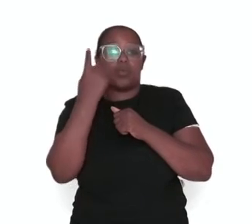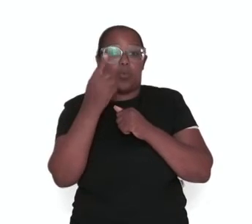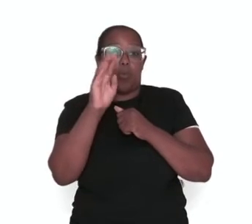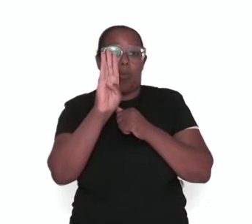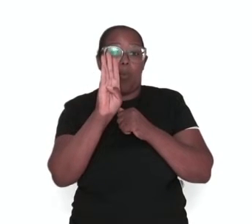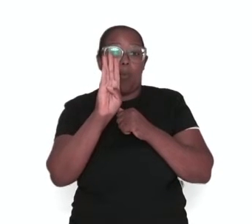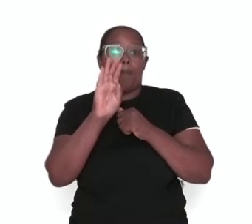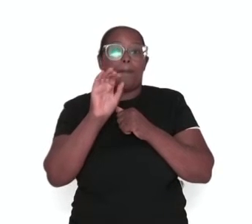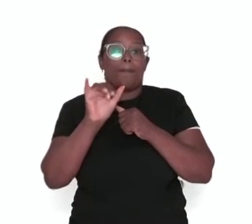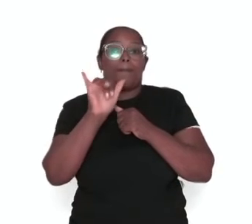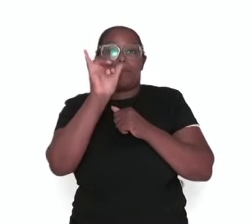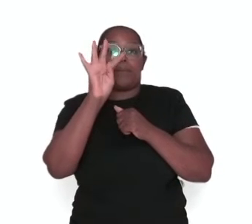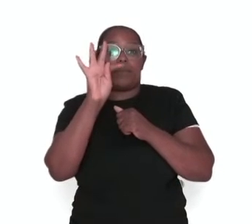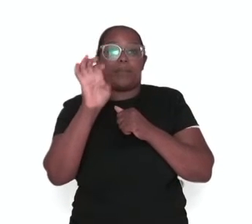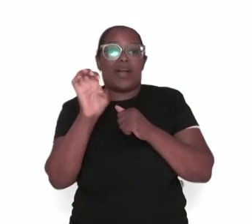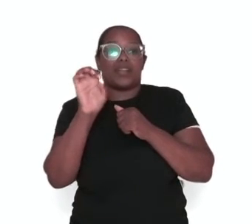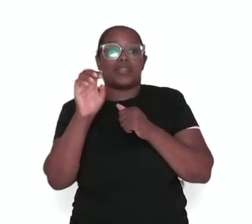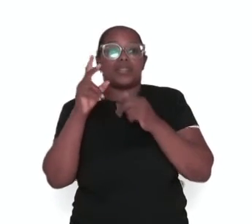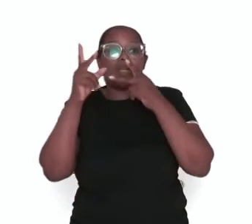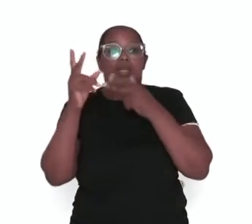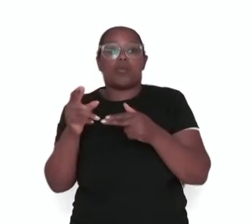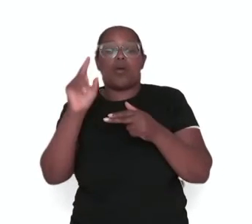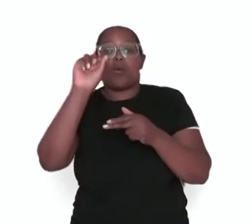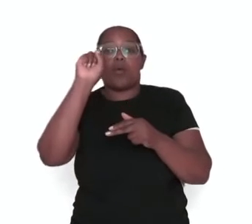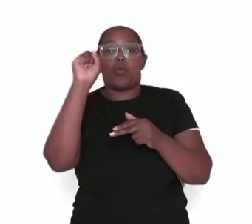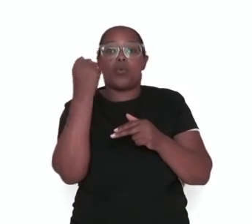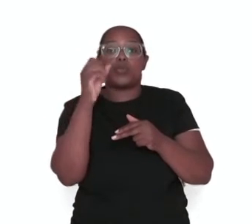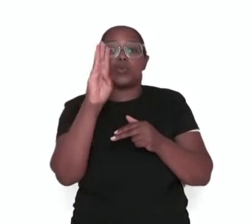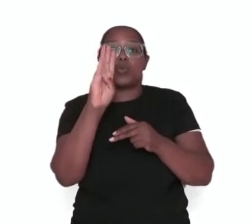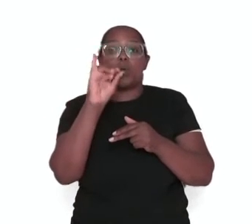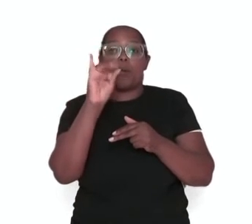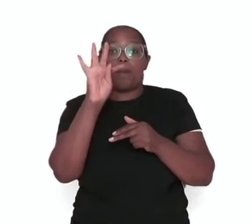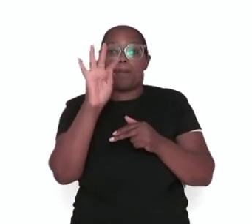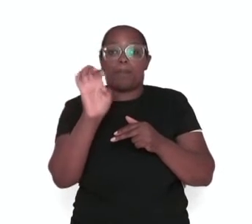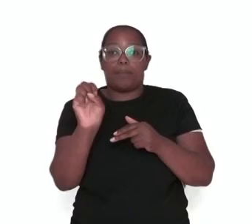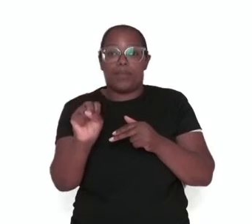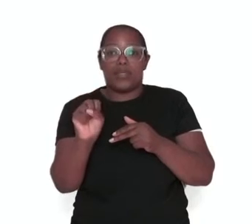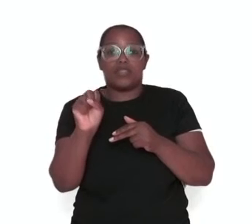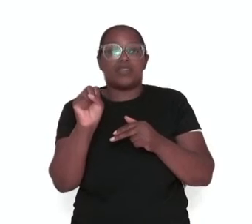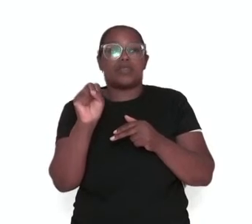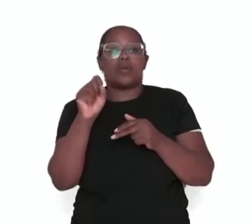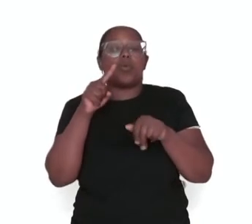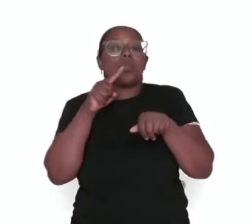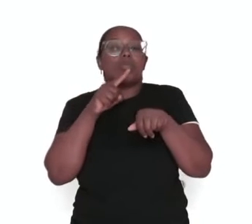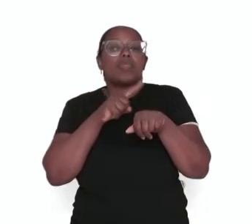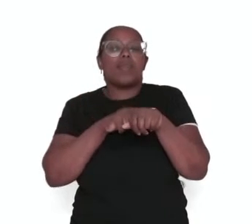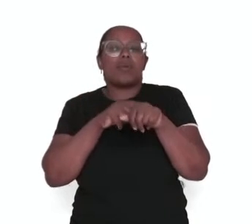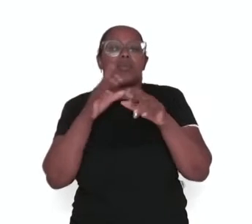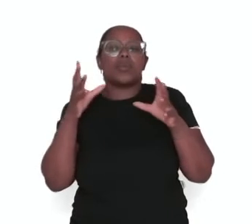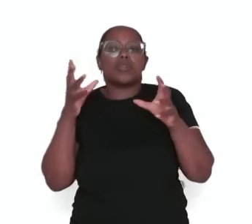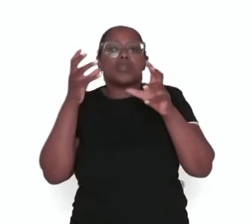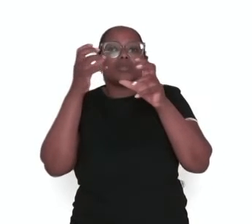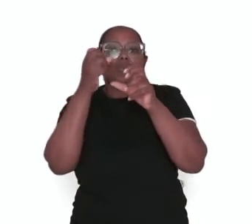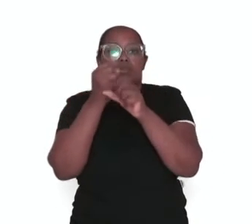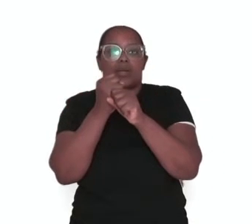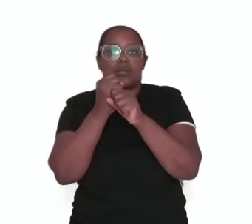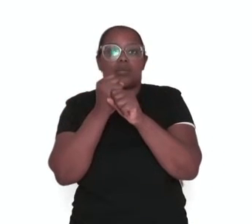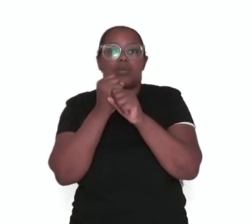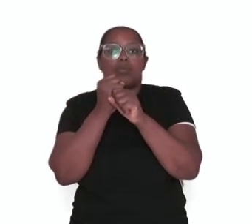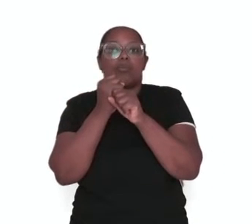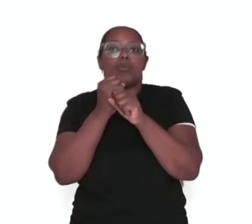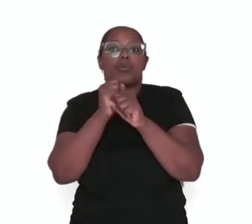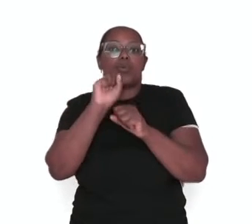byte é igual a 8 bits, o tempo do download seria, na verdade, multiplicado por 8, já